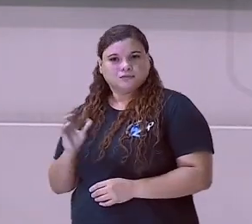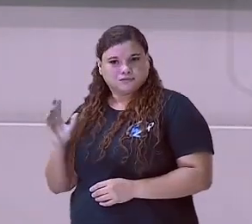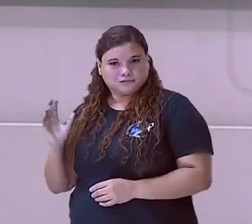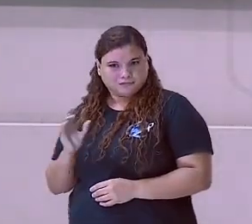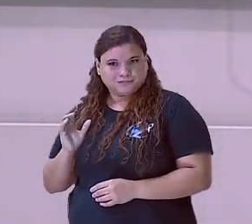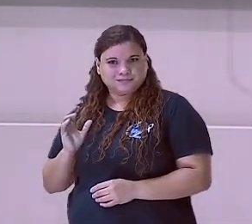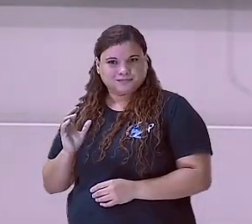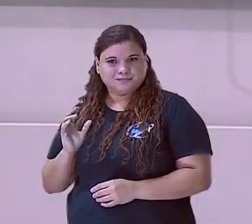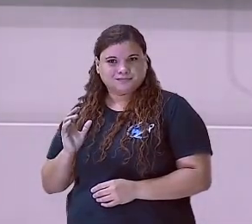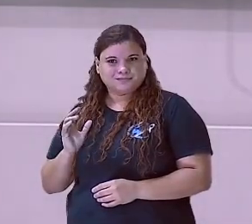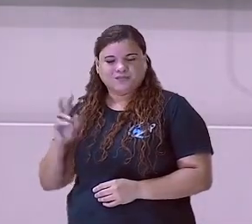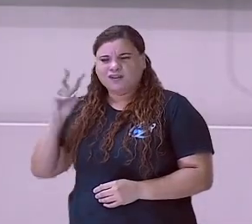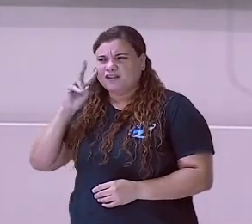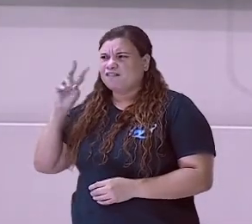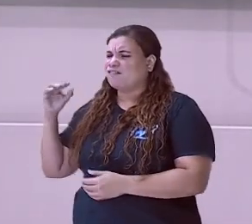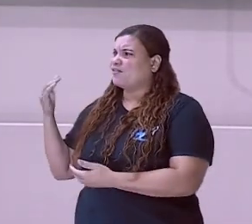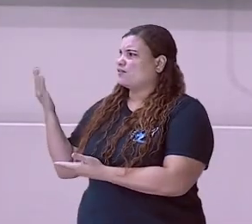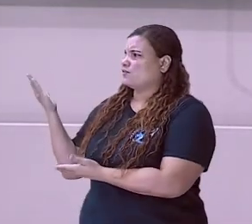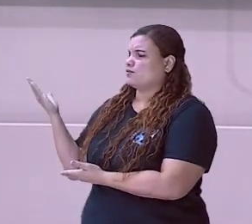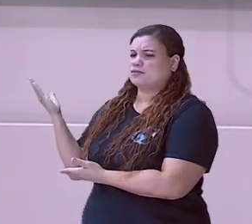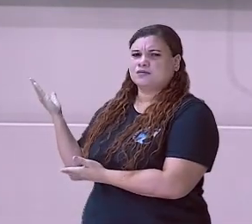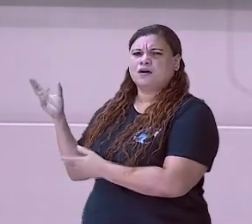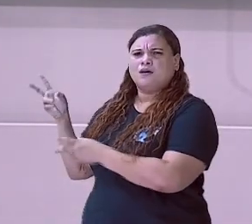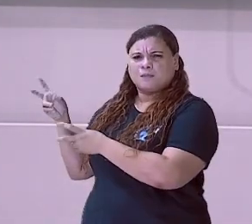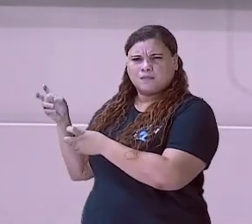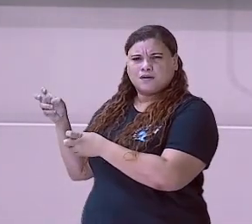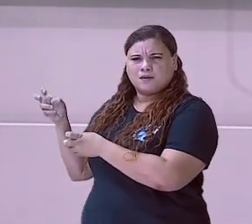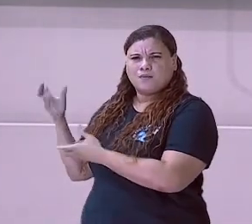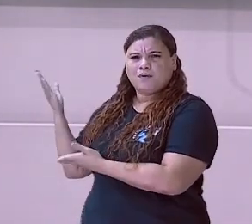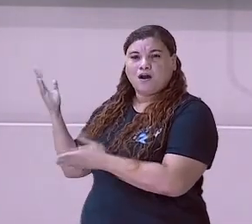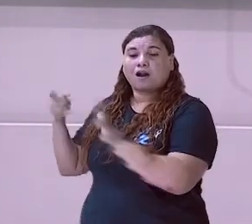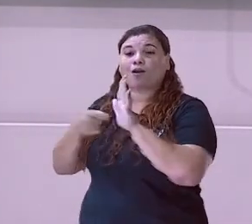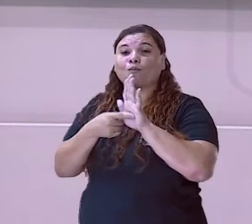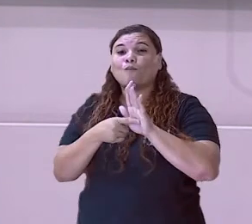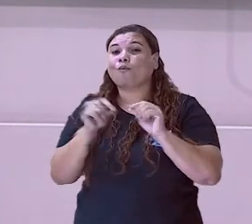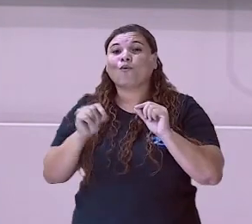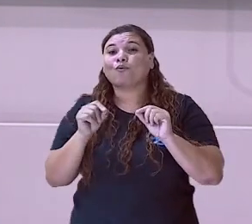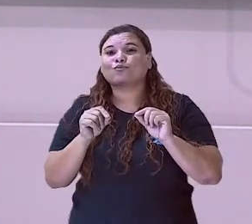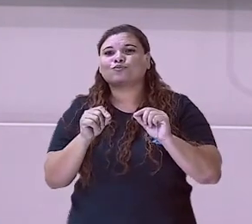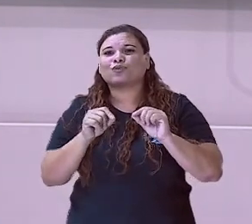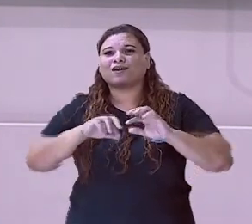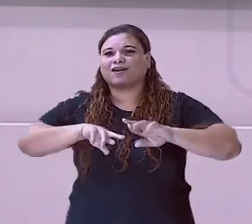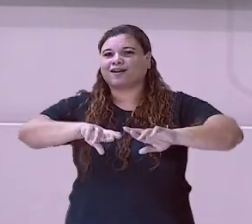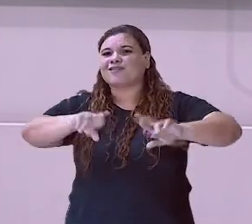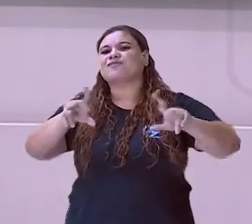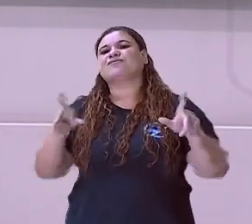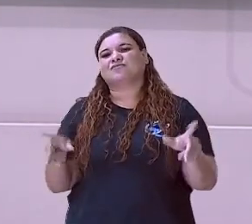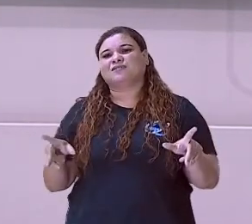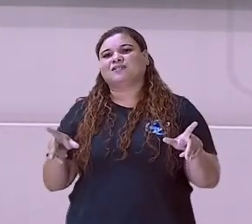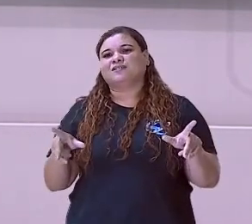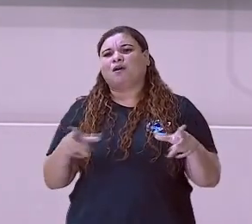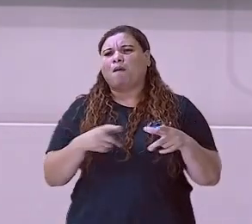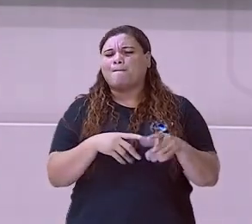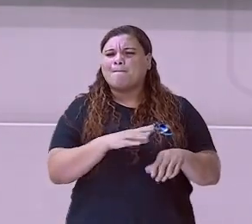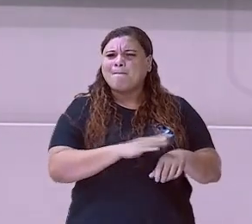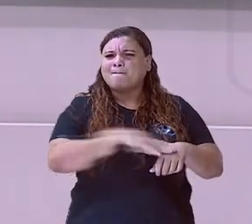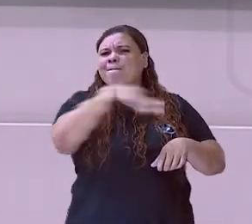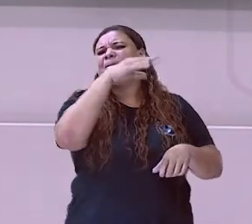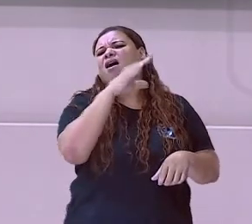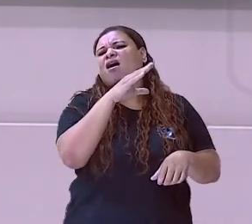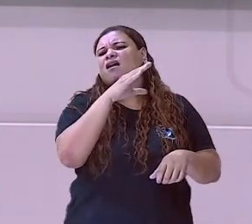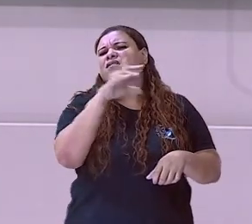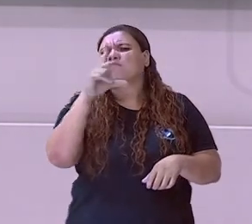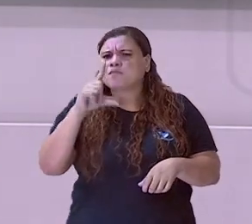diferença entre ricos e pobres, aonde ela é maior e aonde ela é menor. Quanto